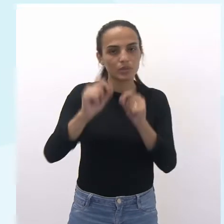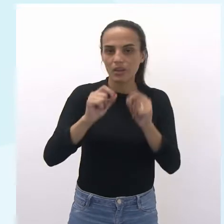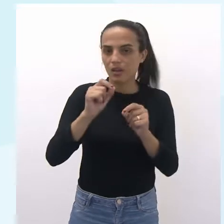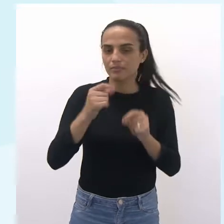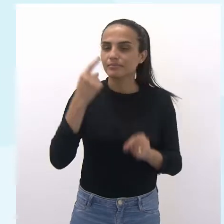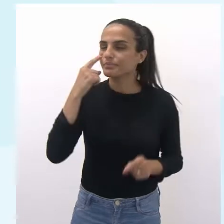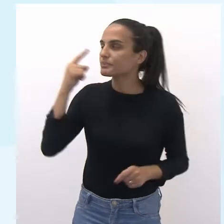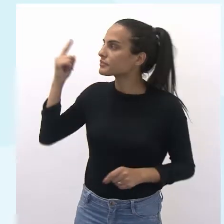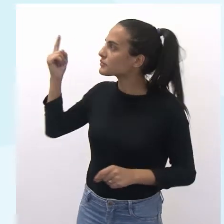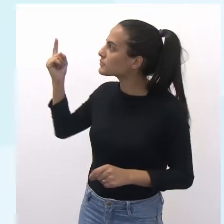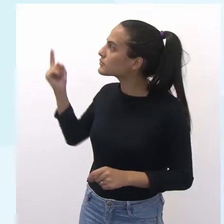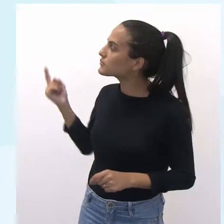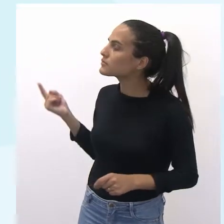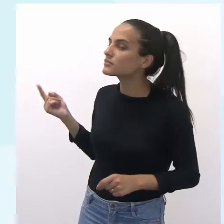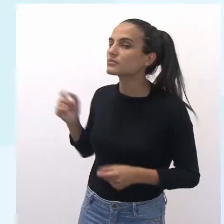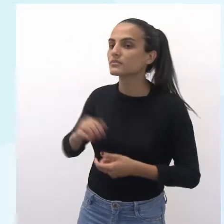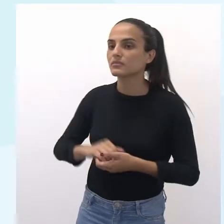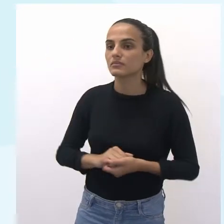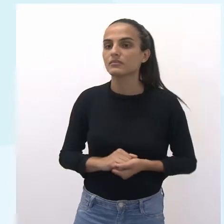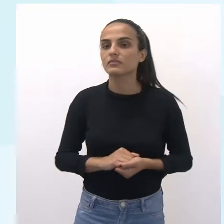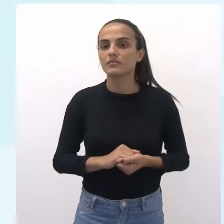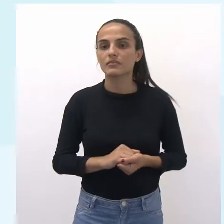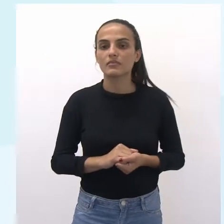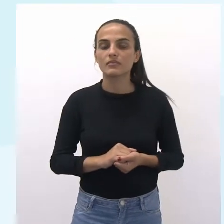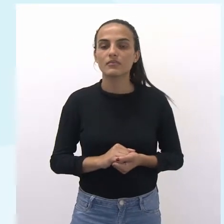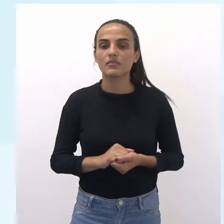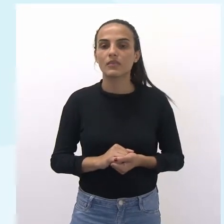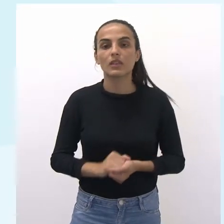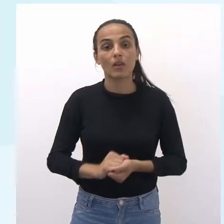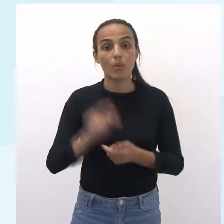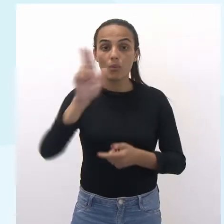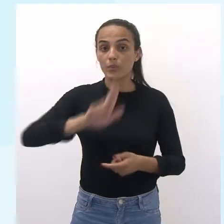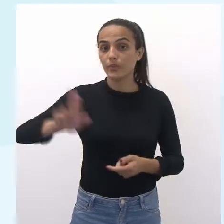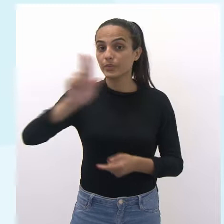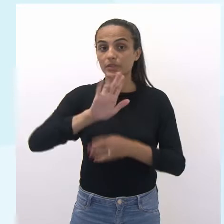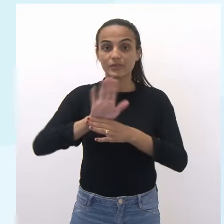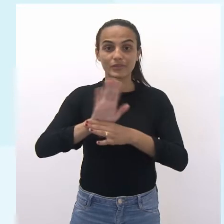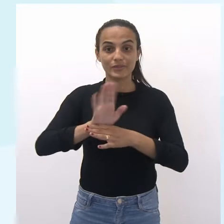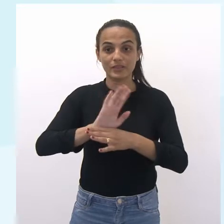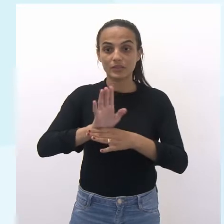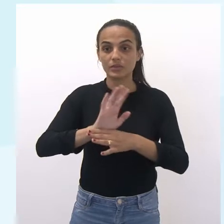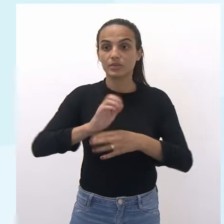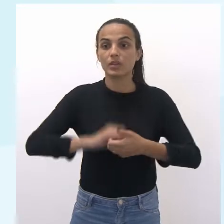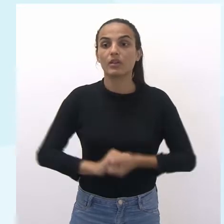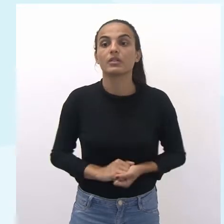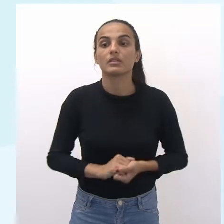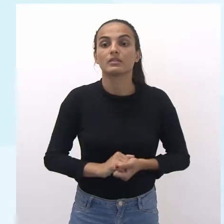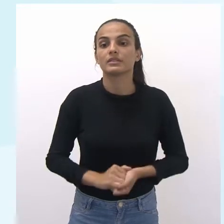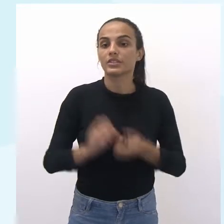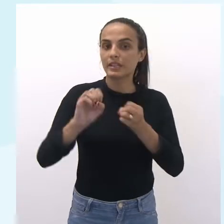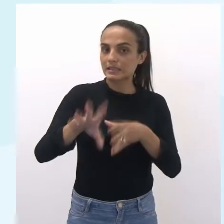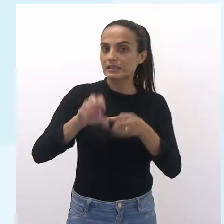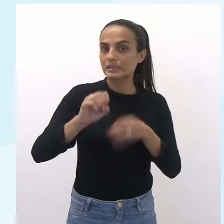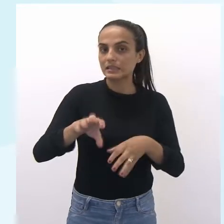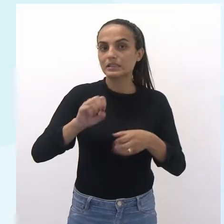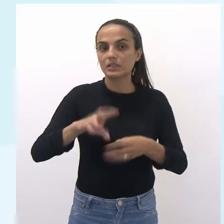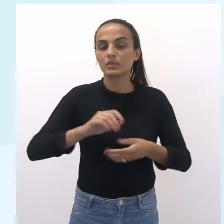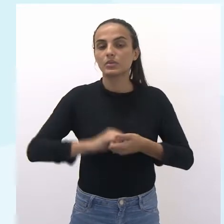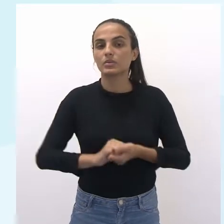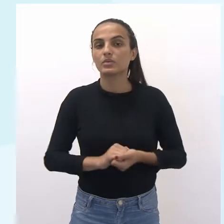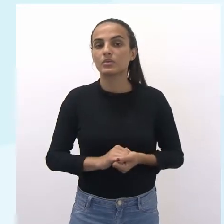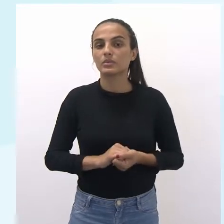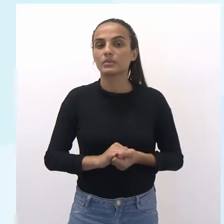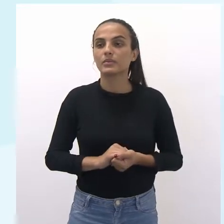área de conhecimento. Bom, o uso de vídeos é um recurso didático de ensino apropriado